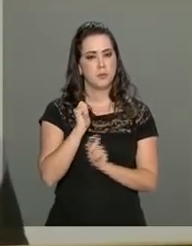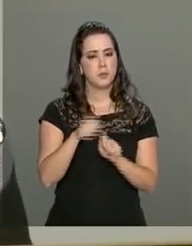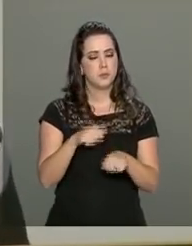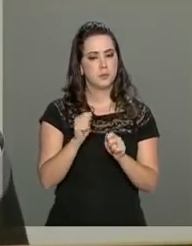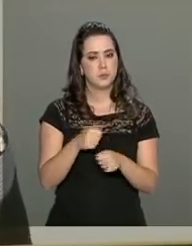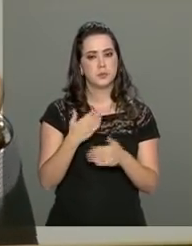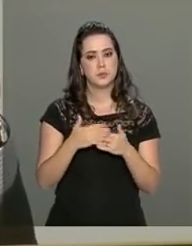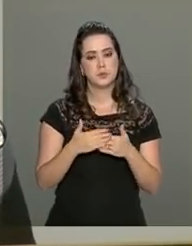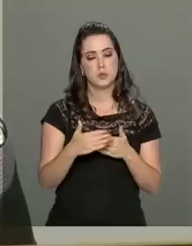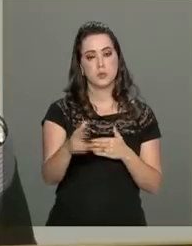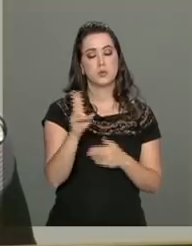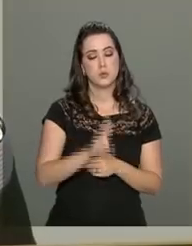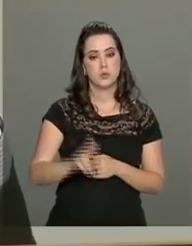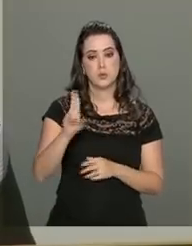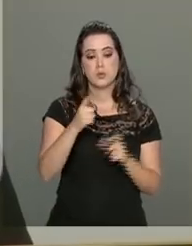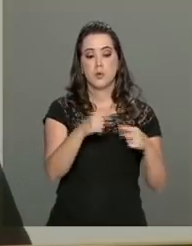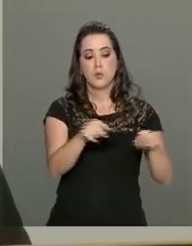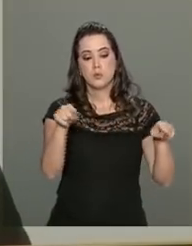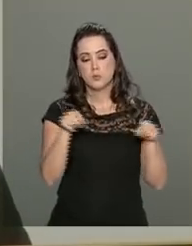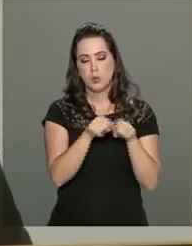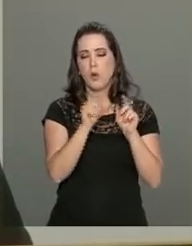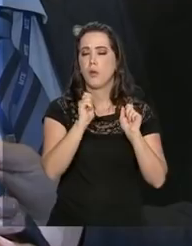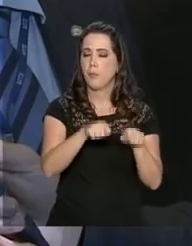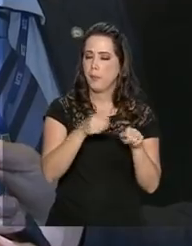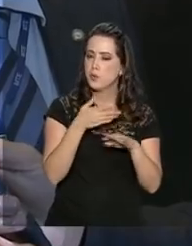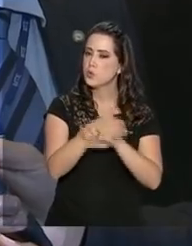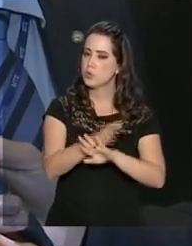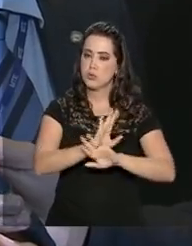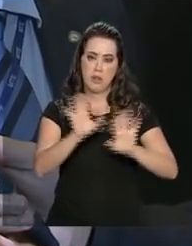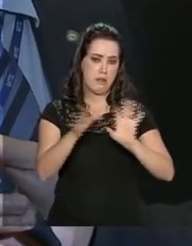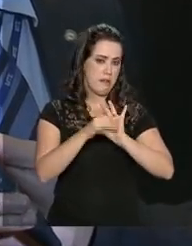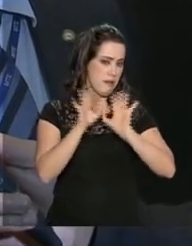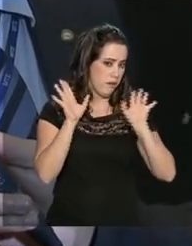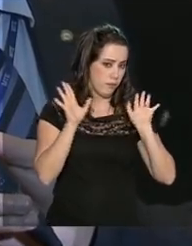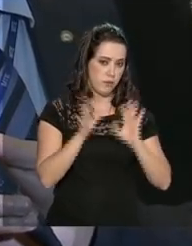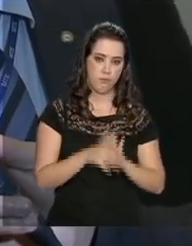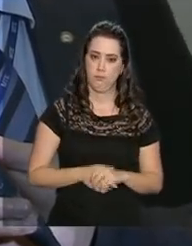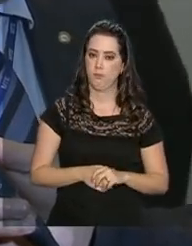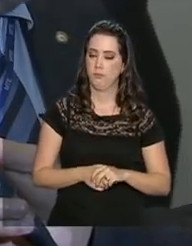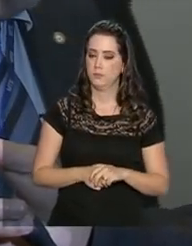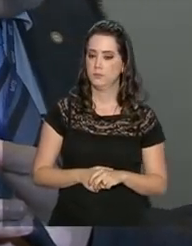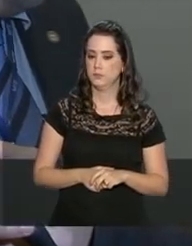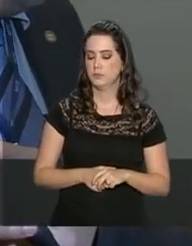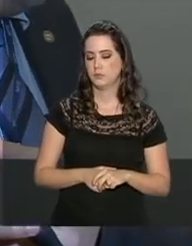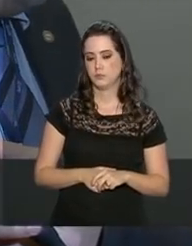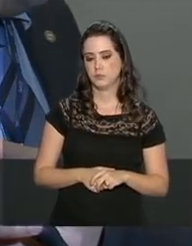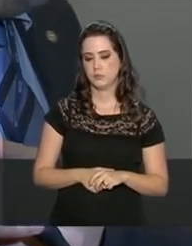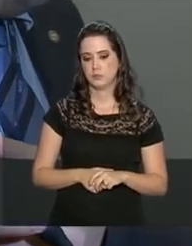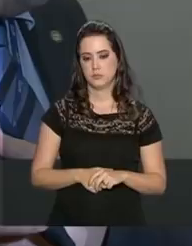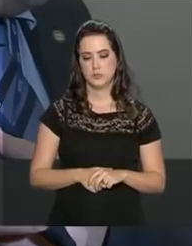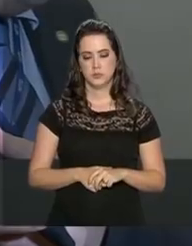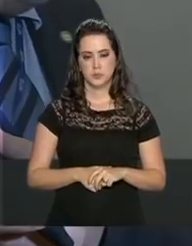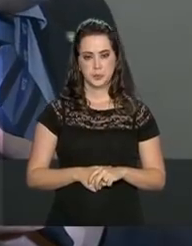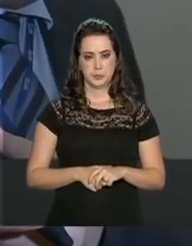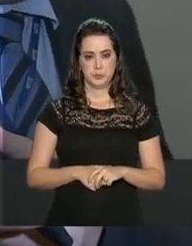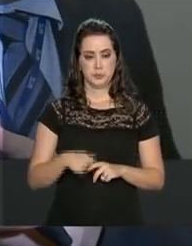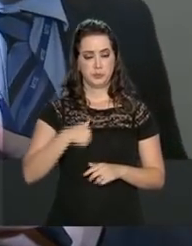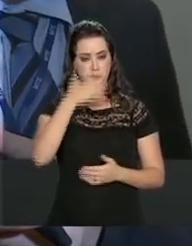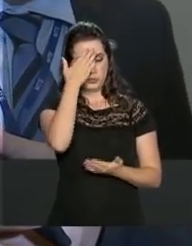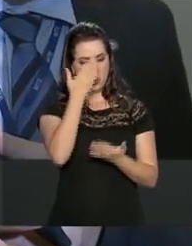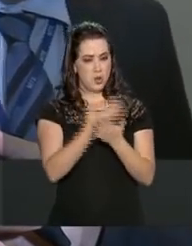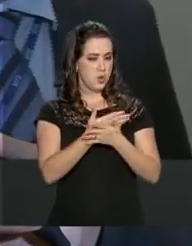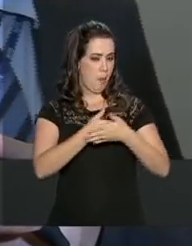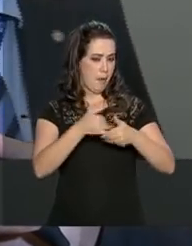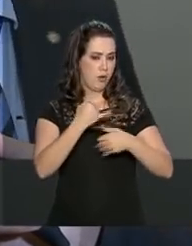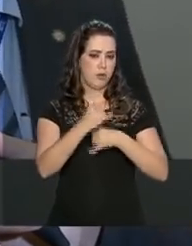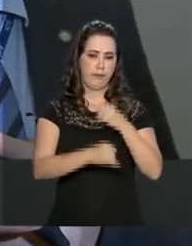poder continuar usando as agências de atendimento do Cine é um acréscimo que com a evolução da informática com a